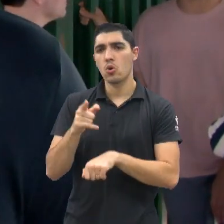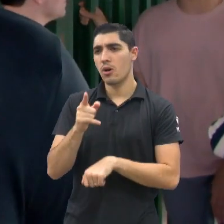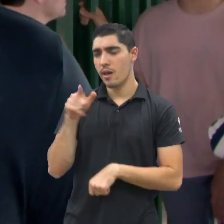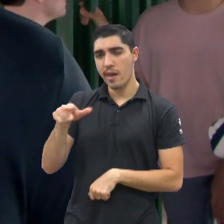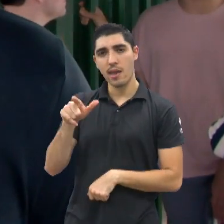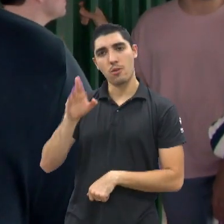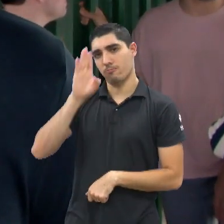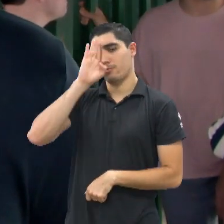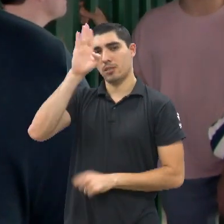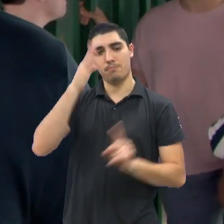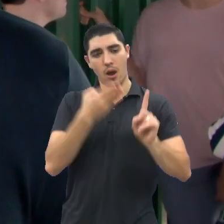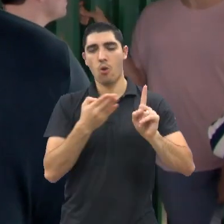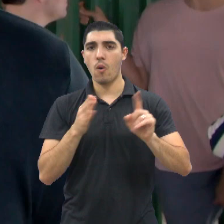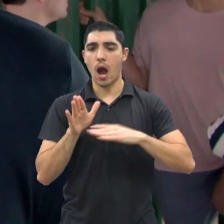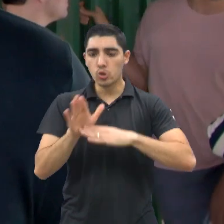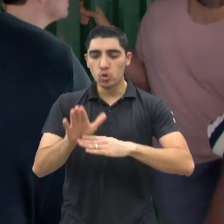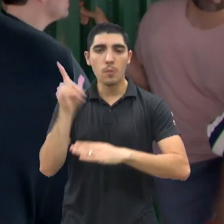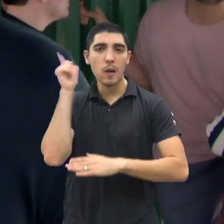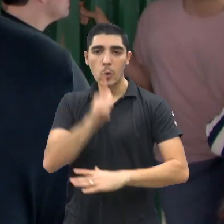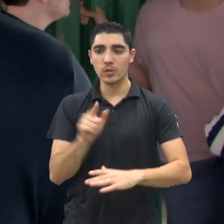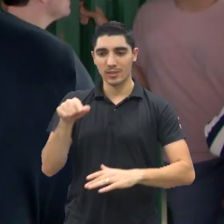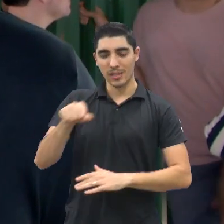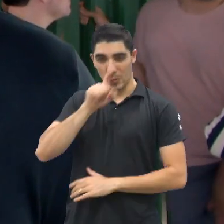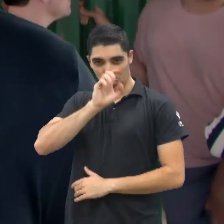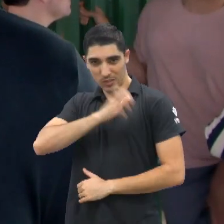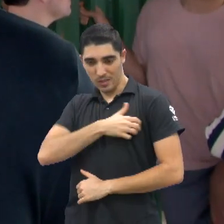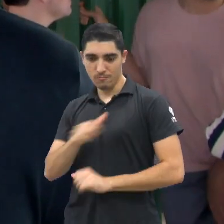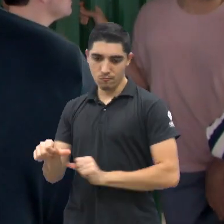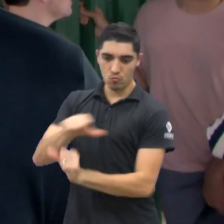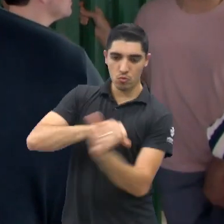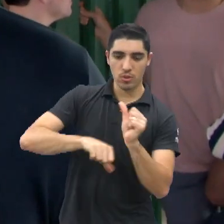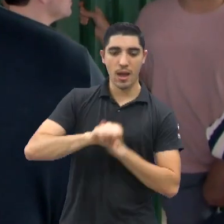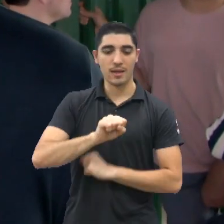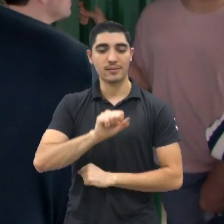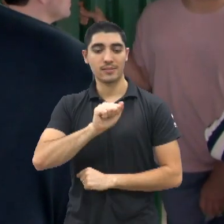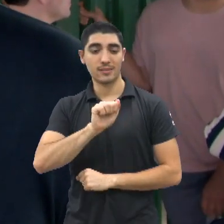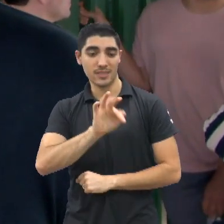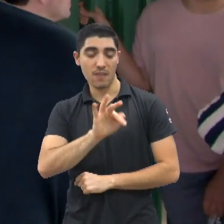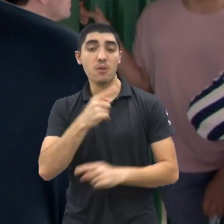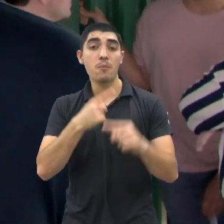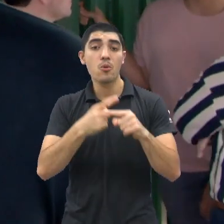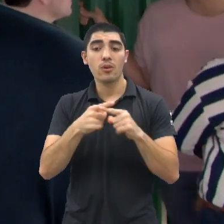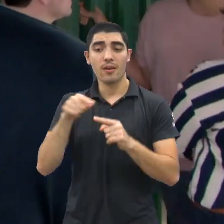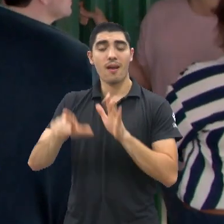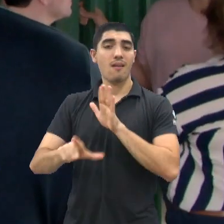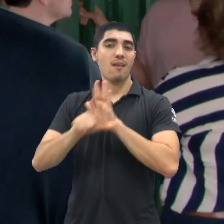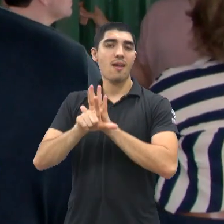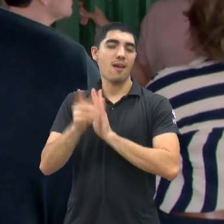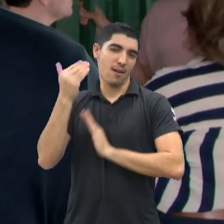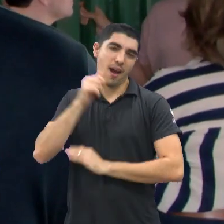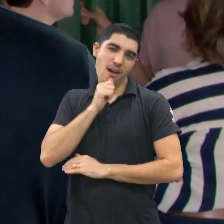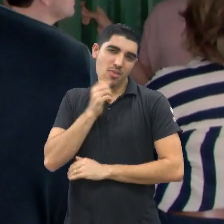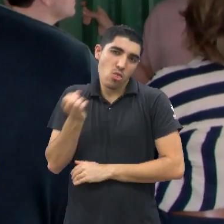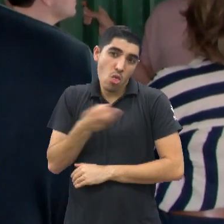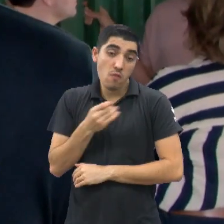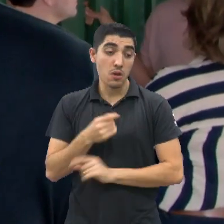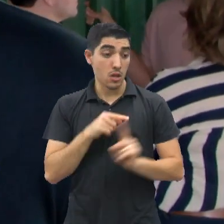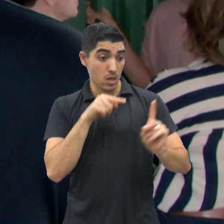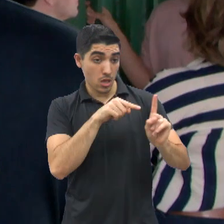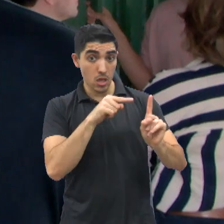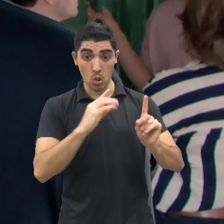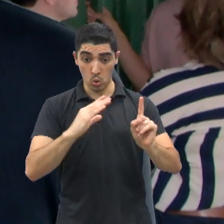nós discutimos né as primeiras ideias ainda era uma lei muito nova no Brasil e o Celso prontamente